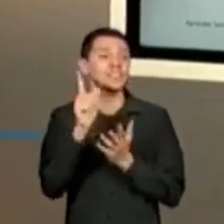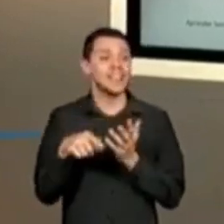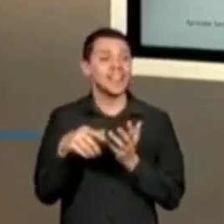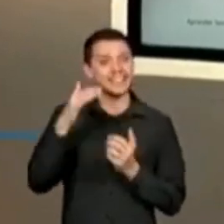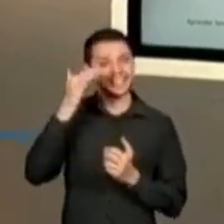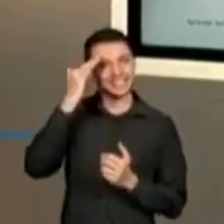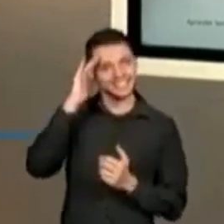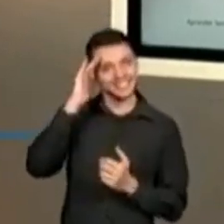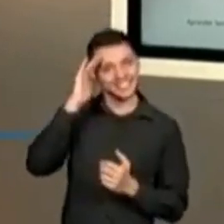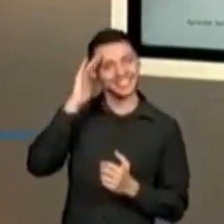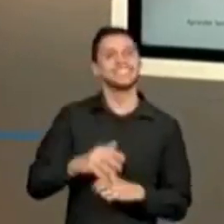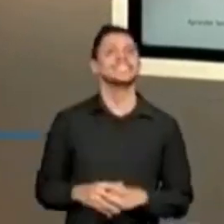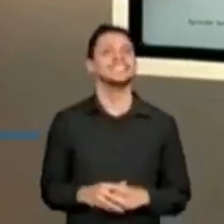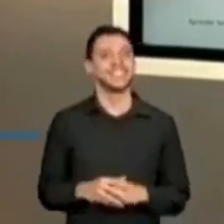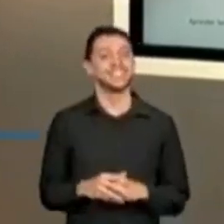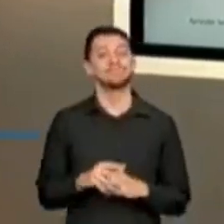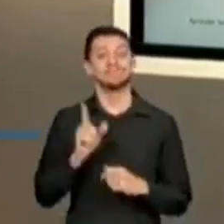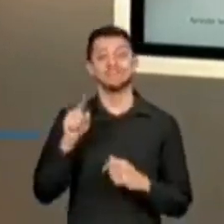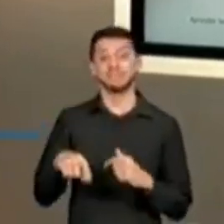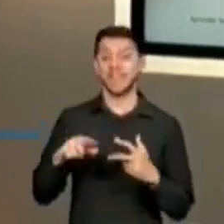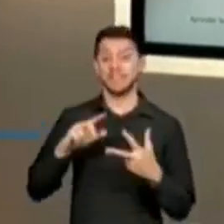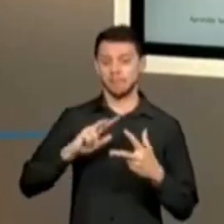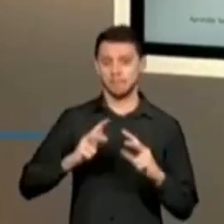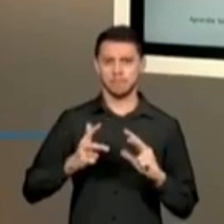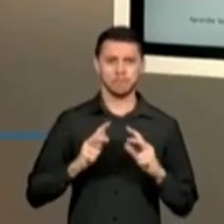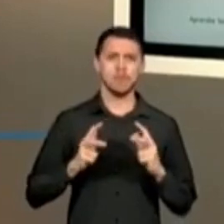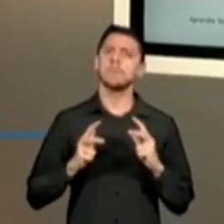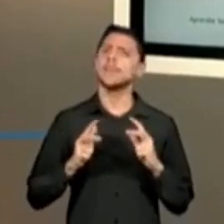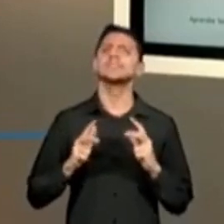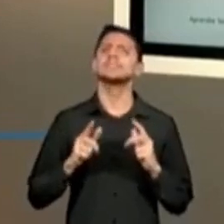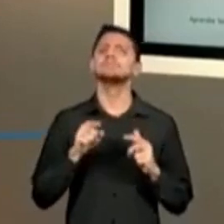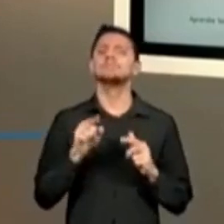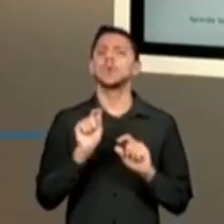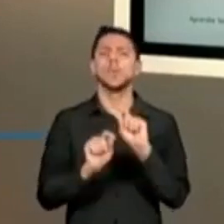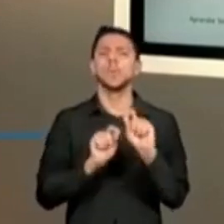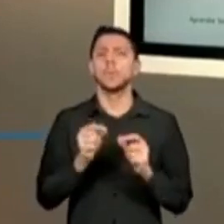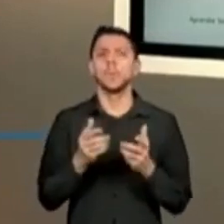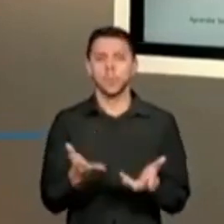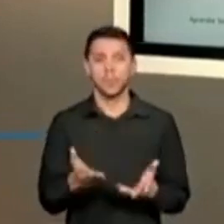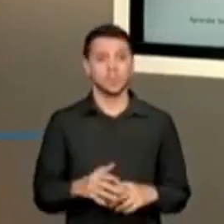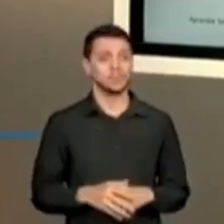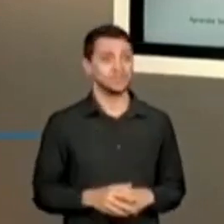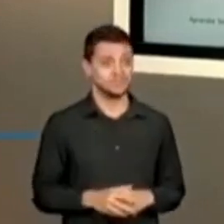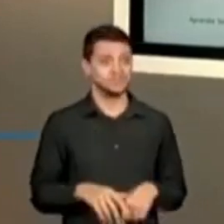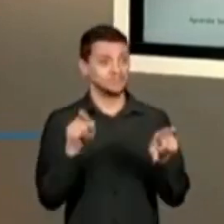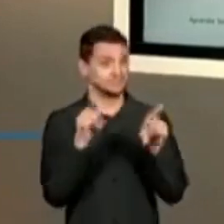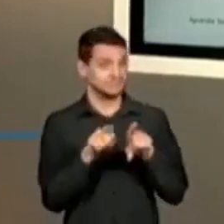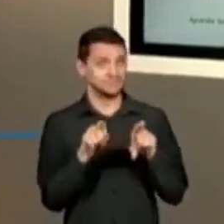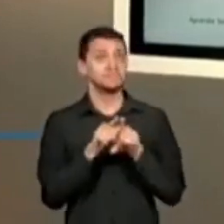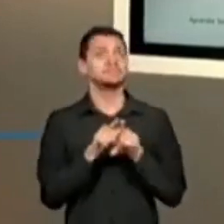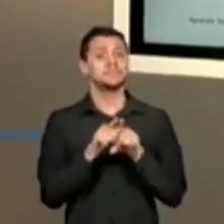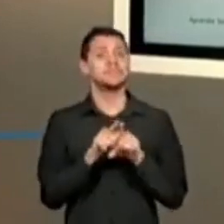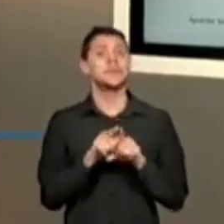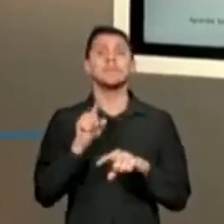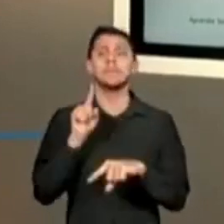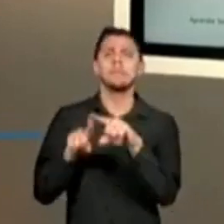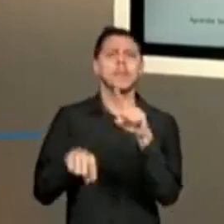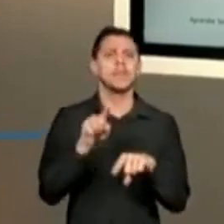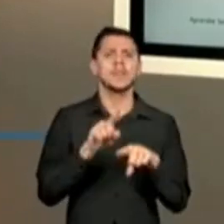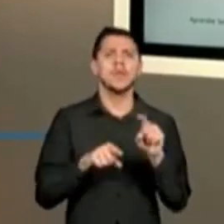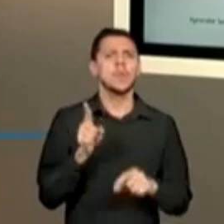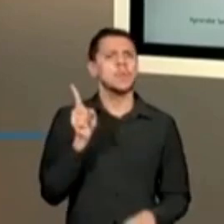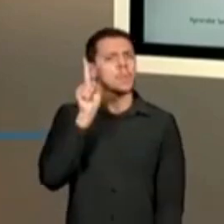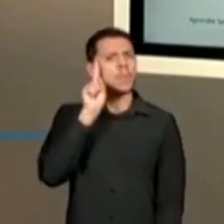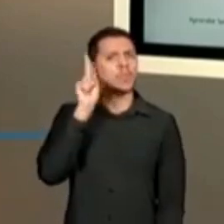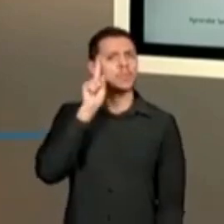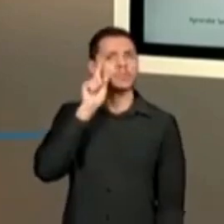assuntos. Figuras geométricas espaciais. Quem são elas? E aí ele fala também que a gente vai relacionar objetos do cotidiano. Então,